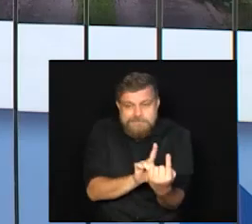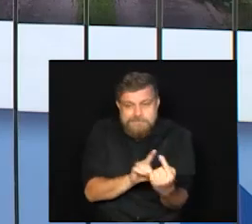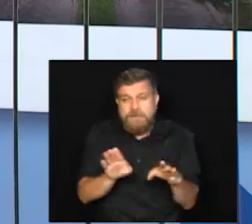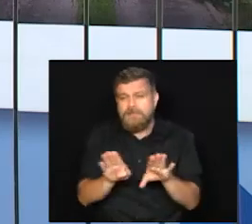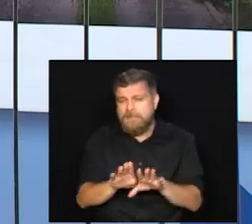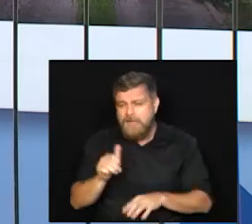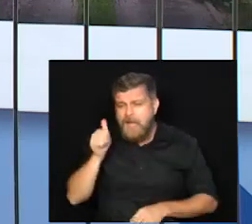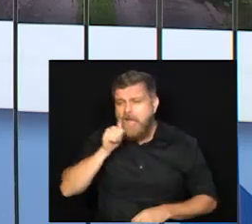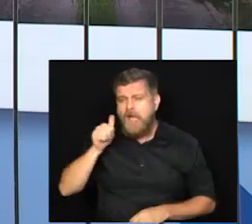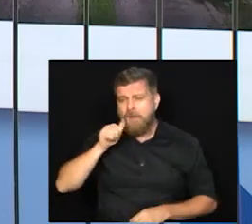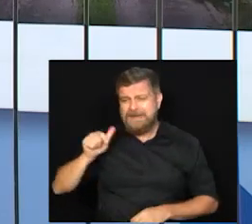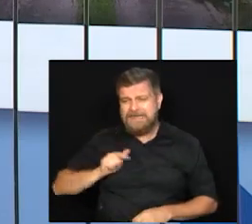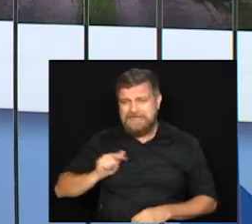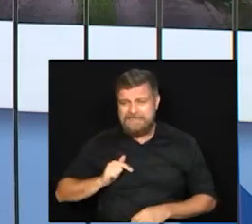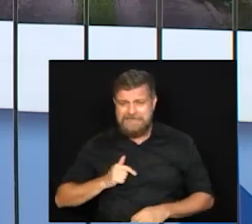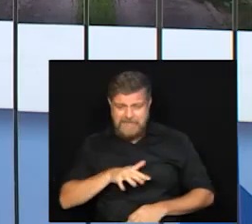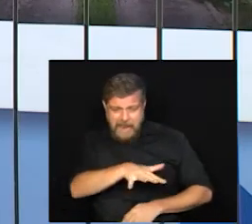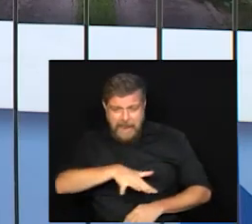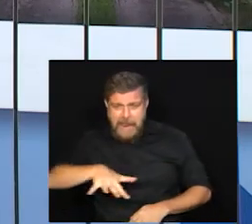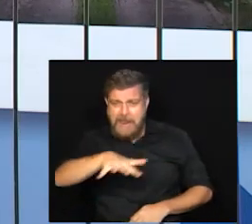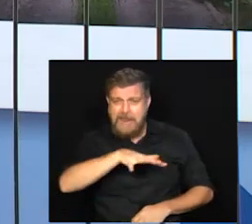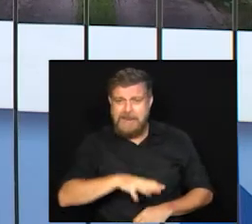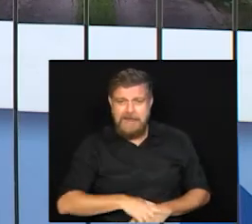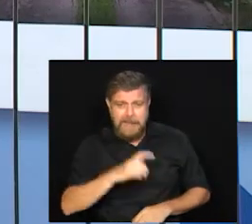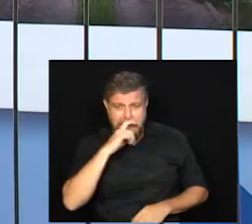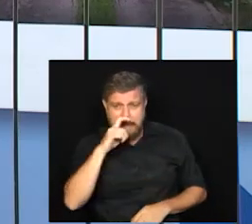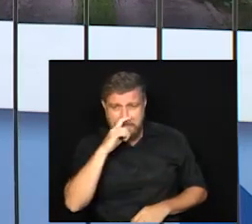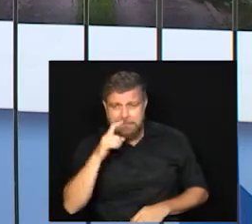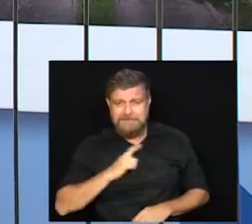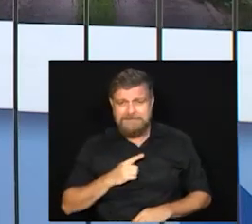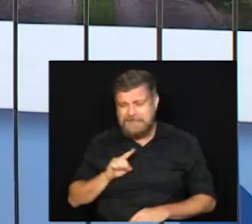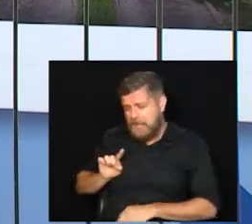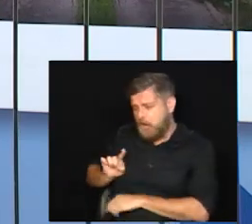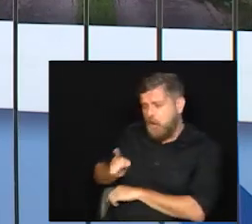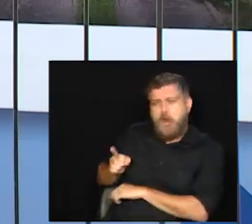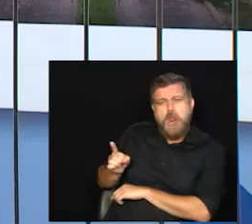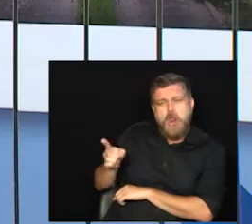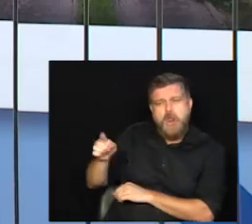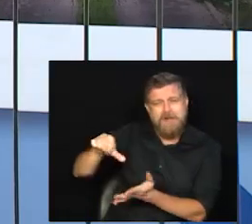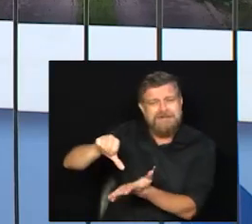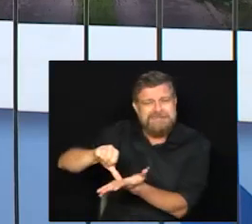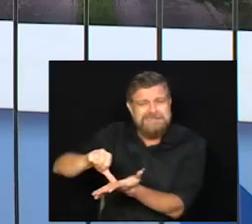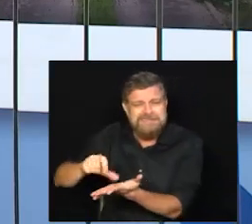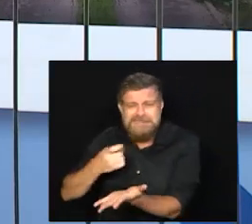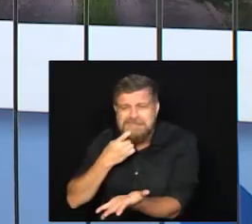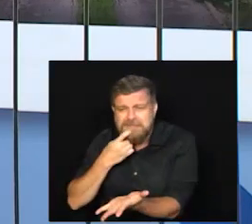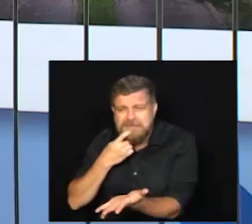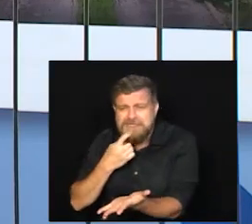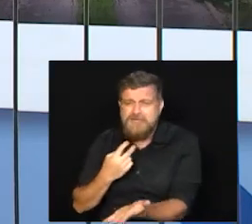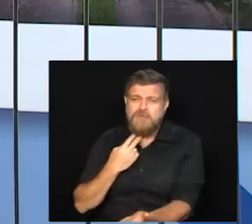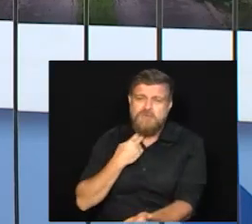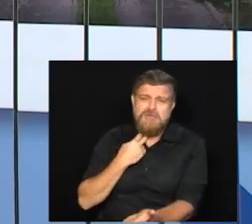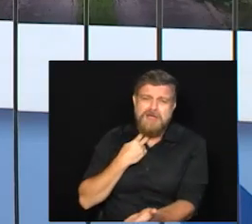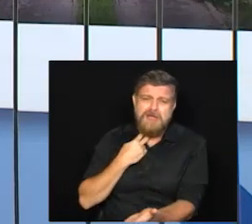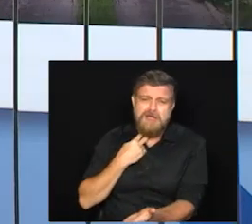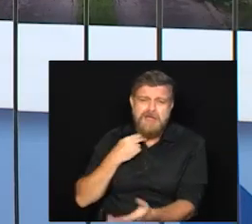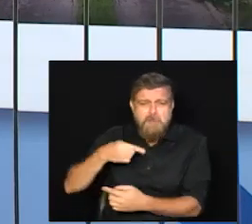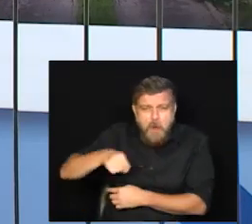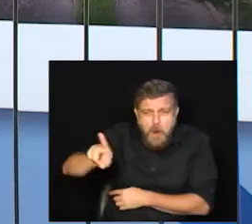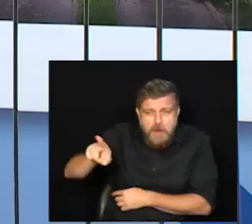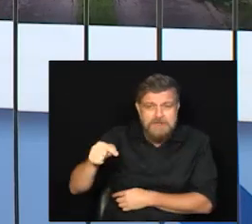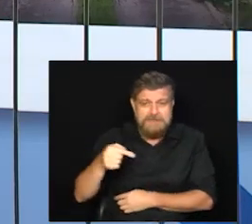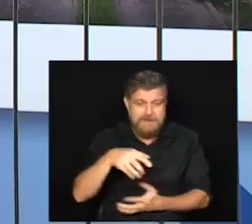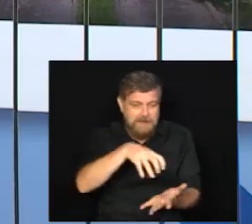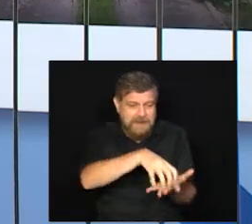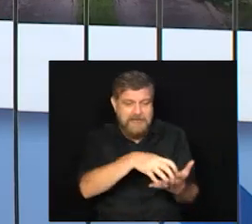dessa mulher que mora lá no distrito e muitas vezes não consegue vir ao centro da cidade. Então vamos lá, olha, ela